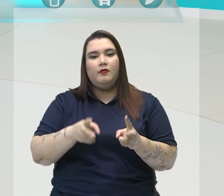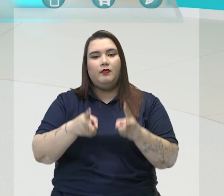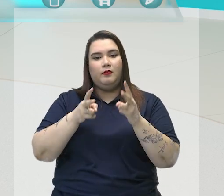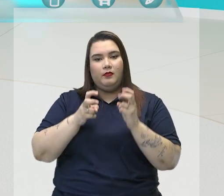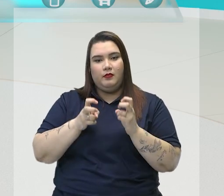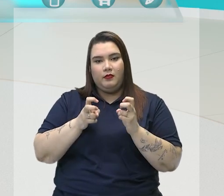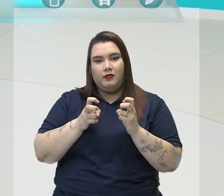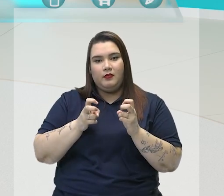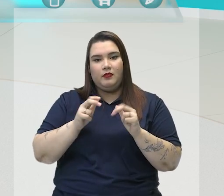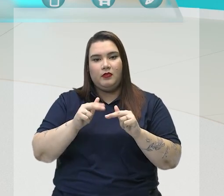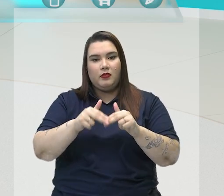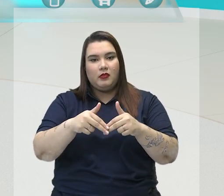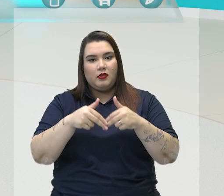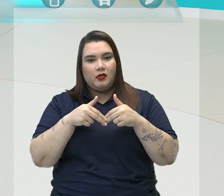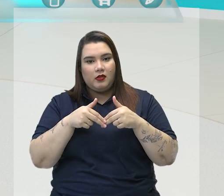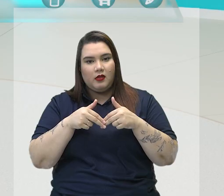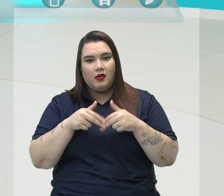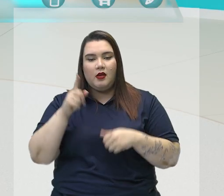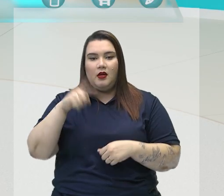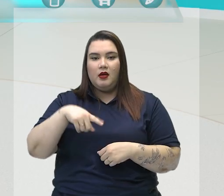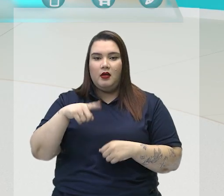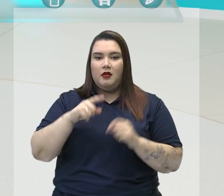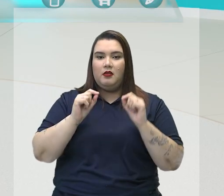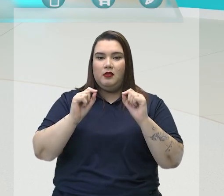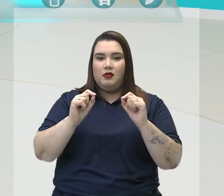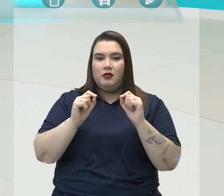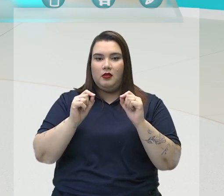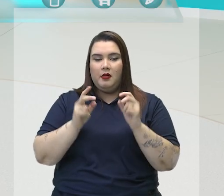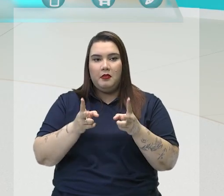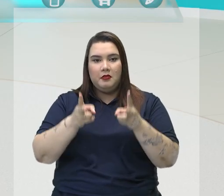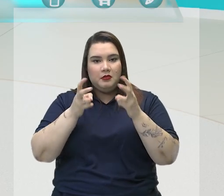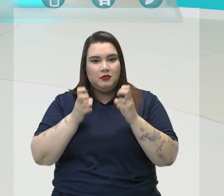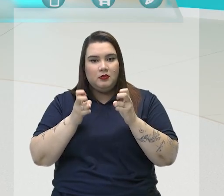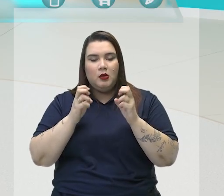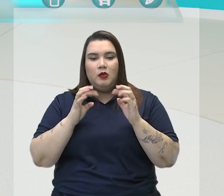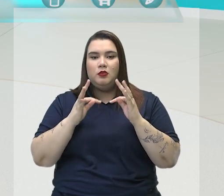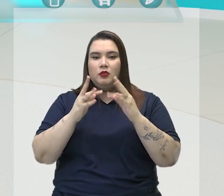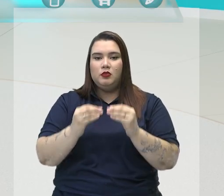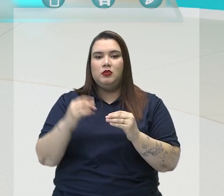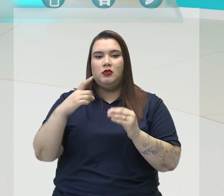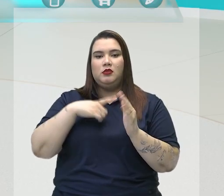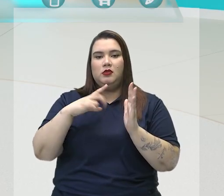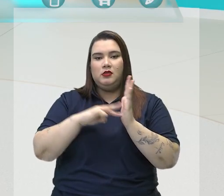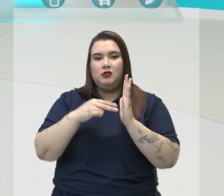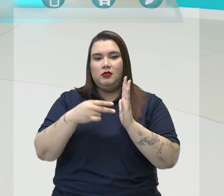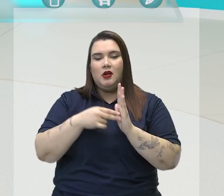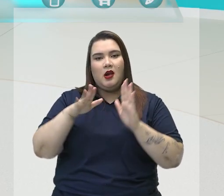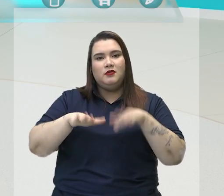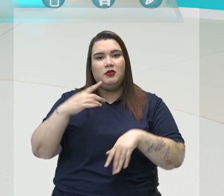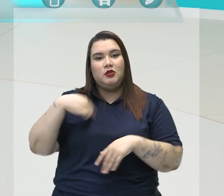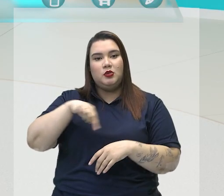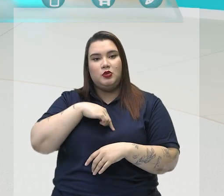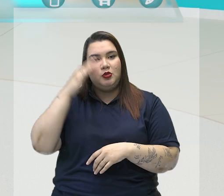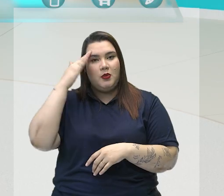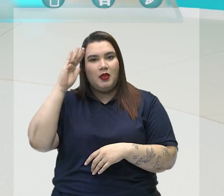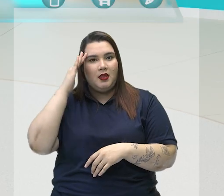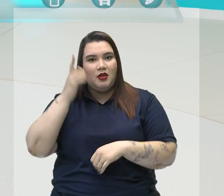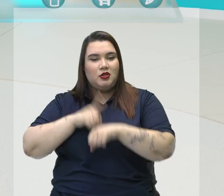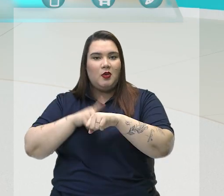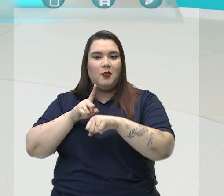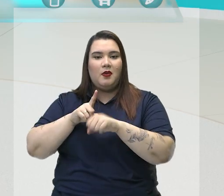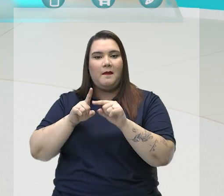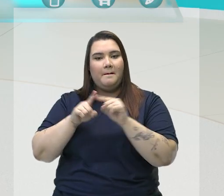enxergamos. Por isso, é olhar que tudo faz sentido. Às vezes a gente só não entende naquele